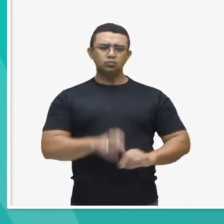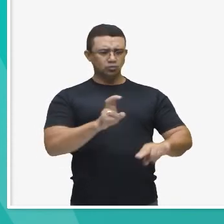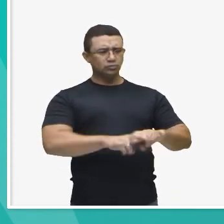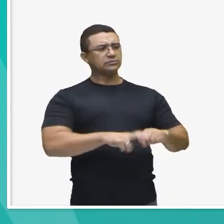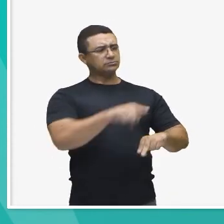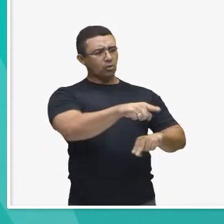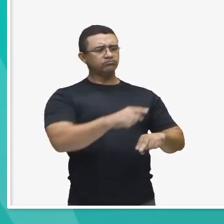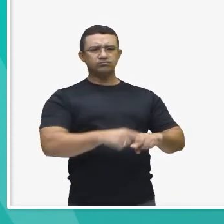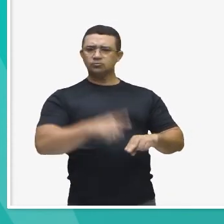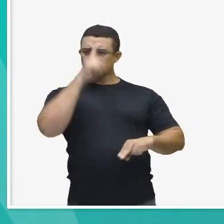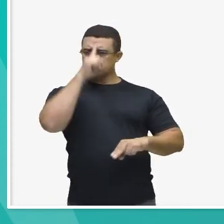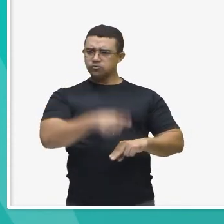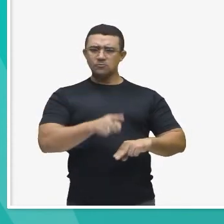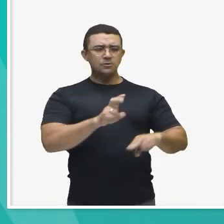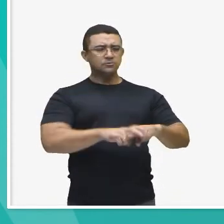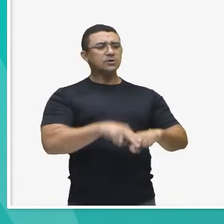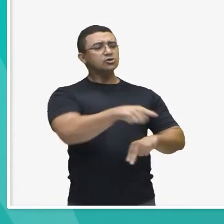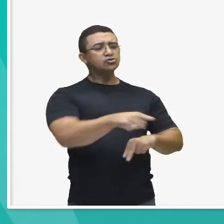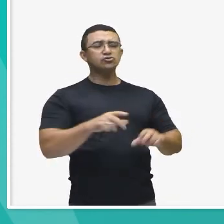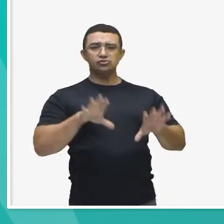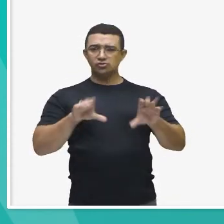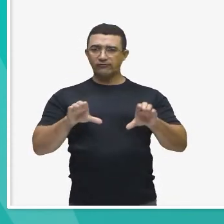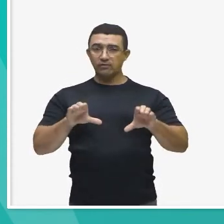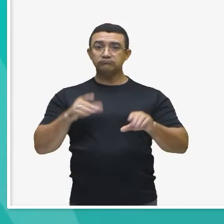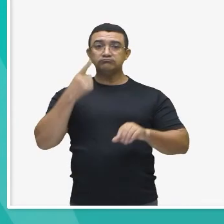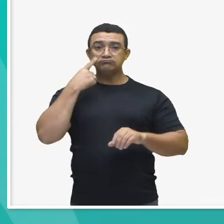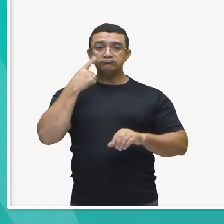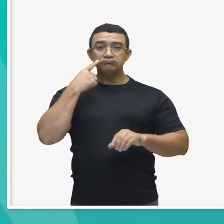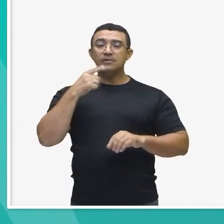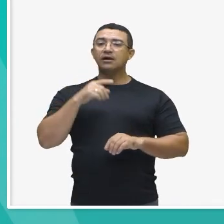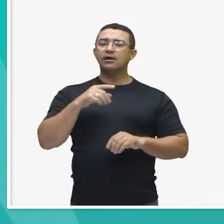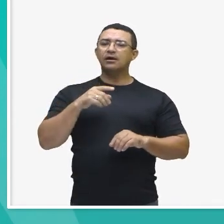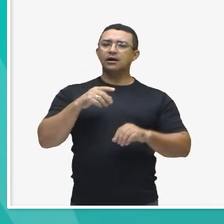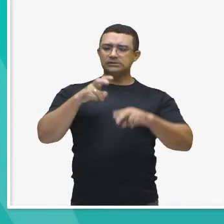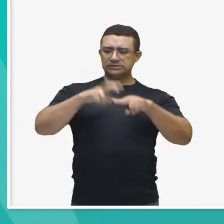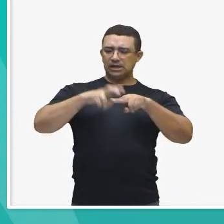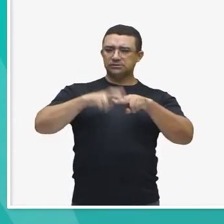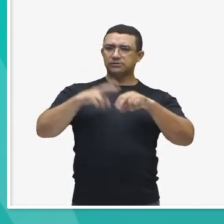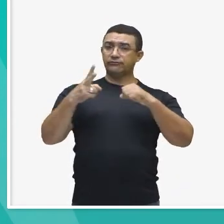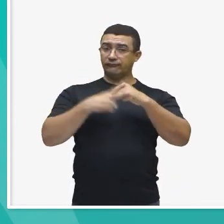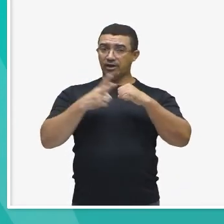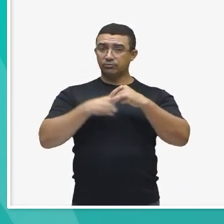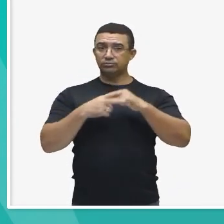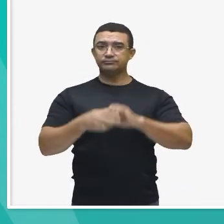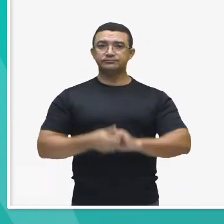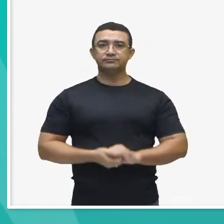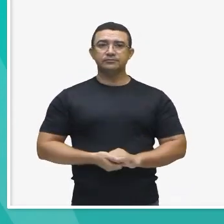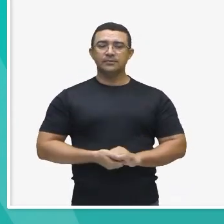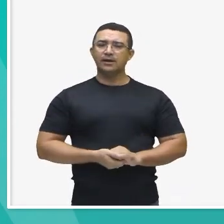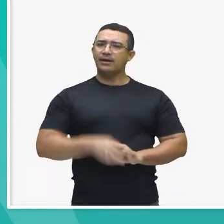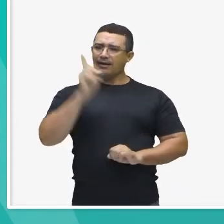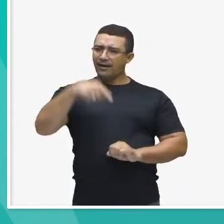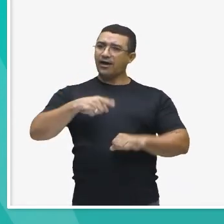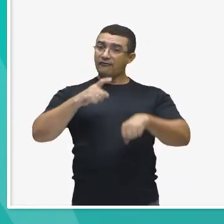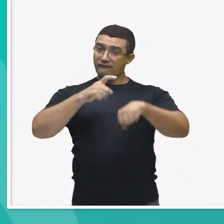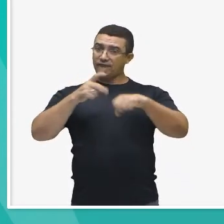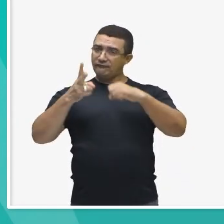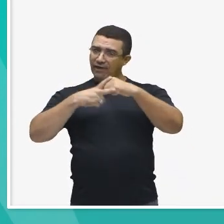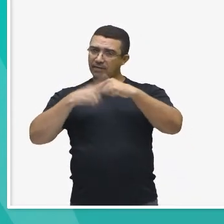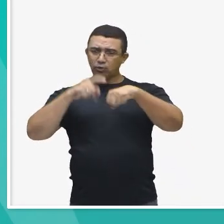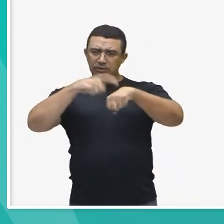ó, temos aqui a forma verbal, o verbo, né? Na forma do